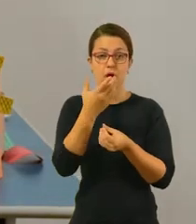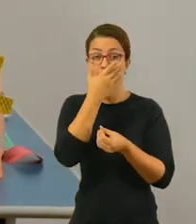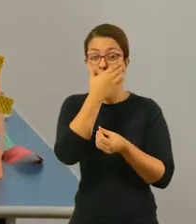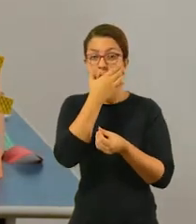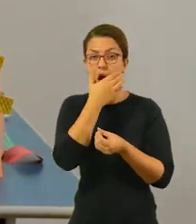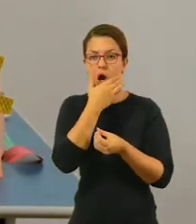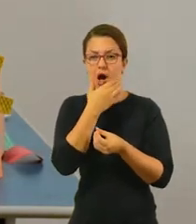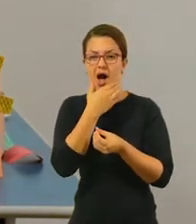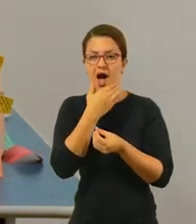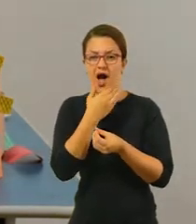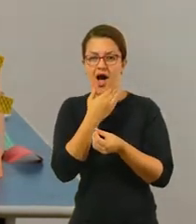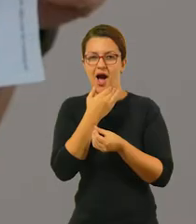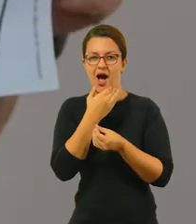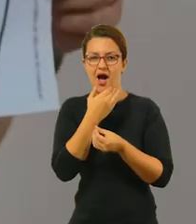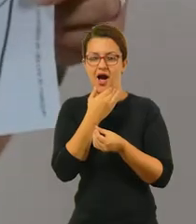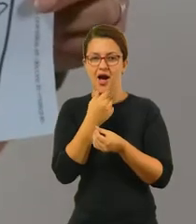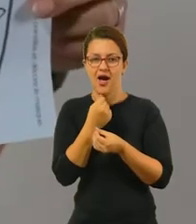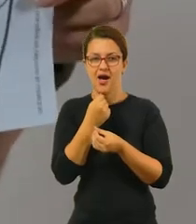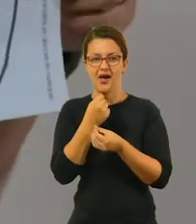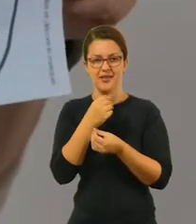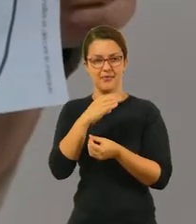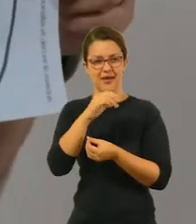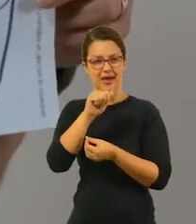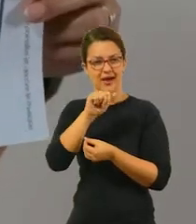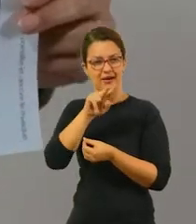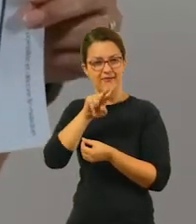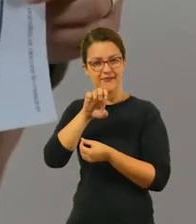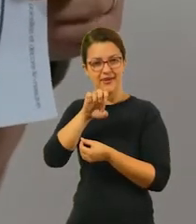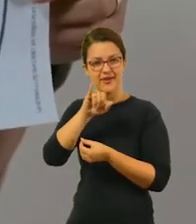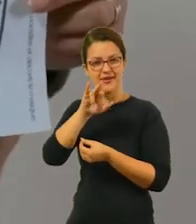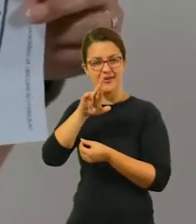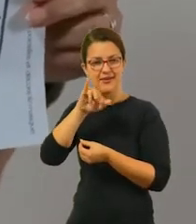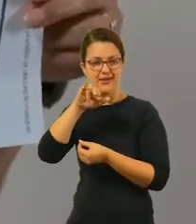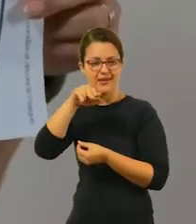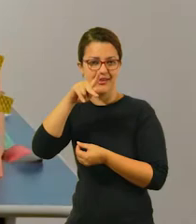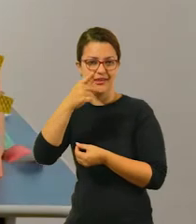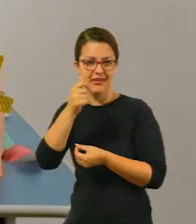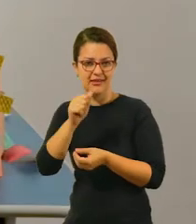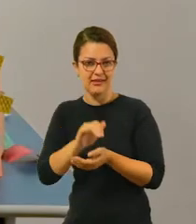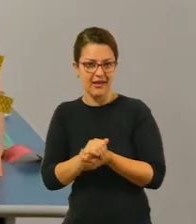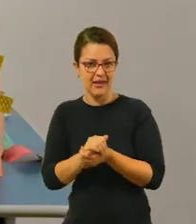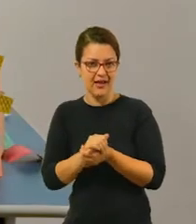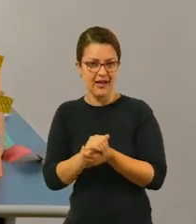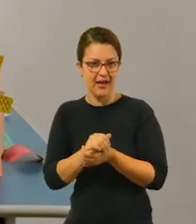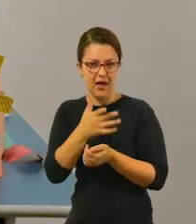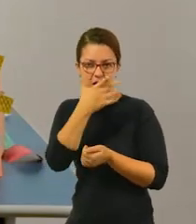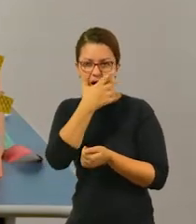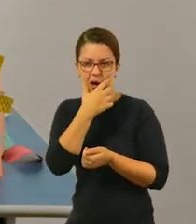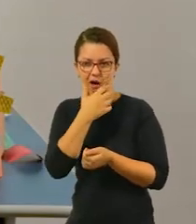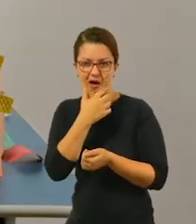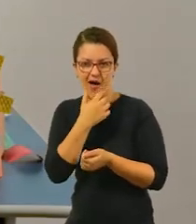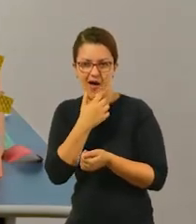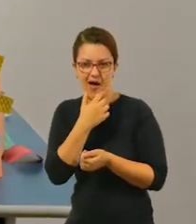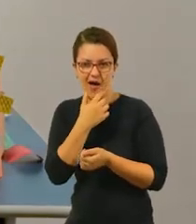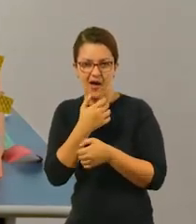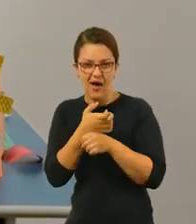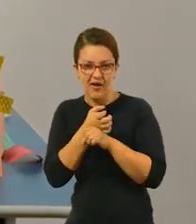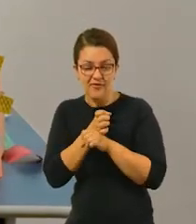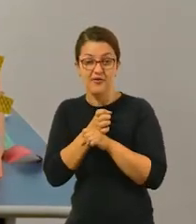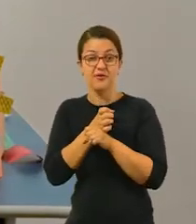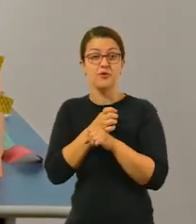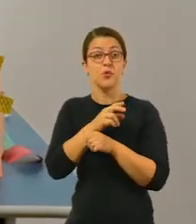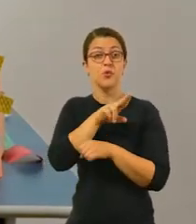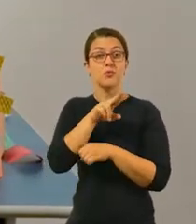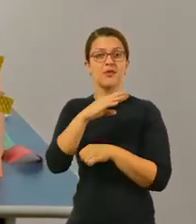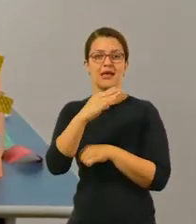das festas populares lá referente ao Dia dos Mortos. O nome dela é Catrina. Aqui está o modelo.